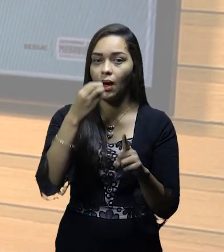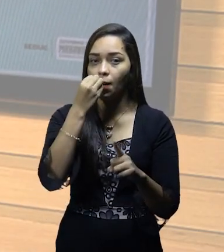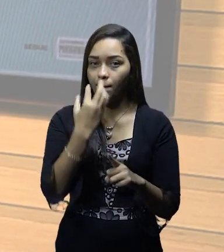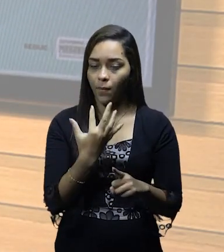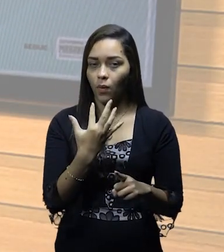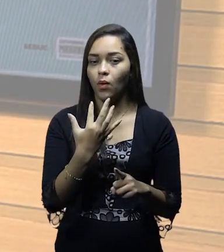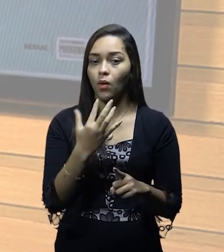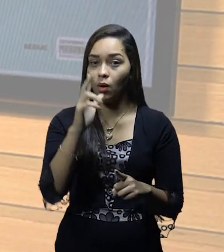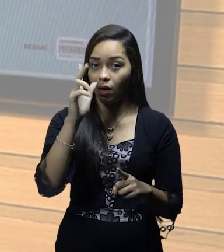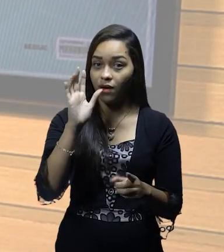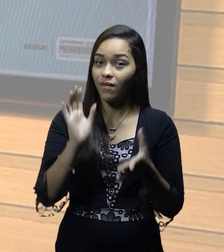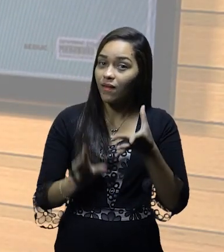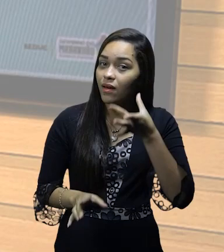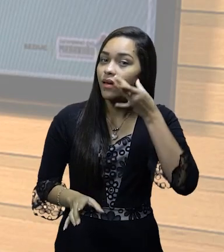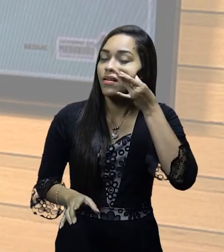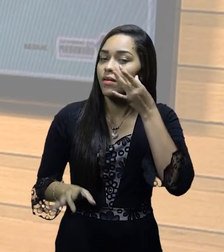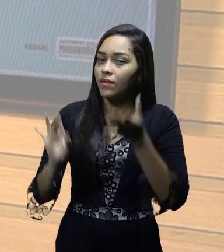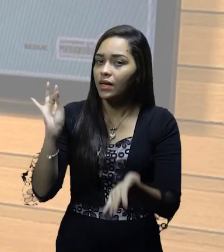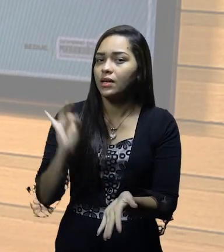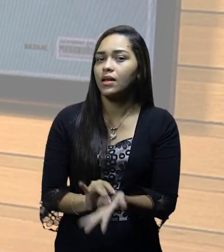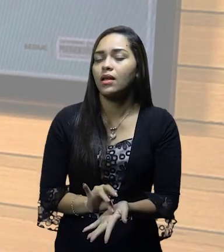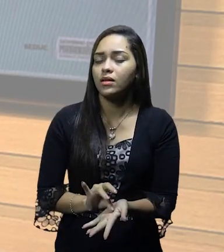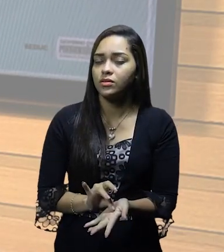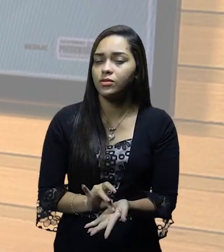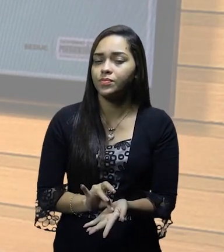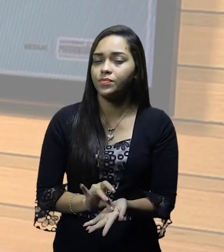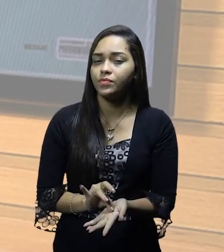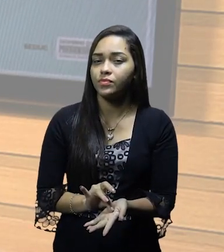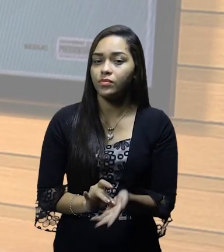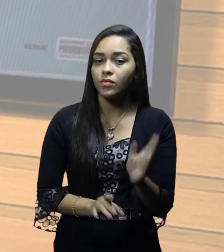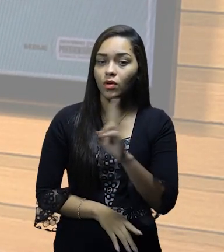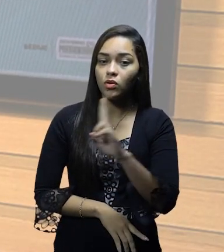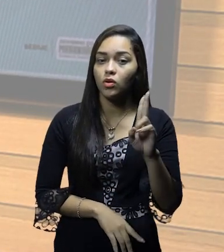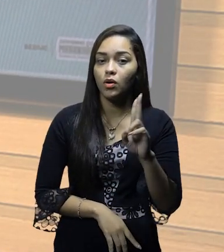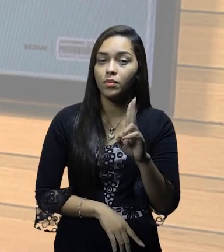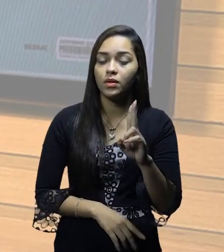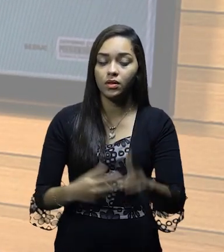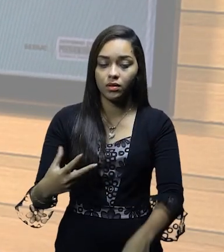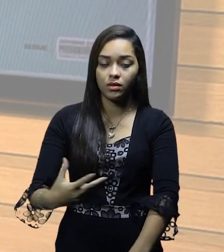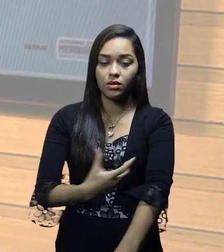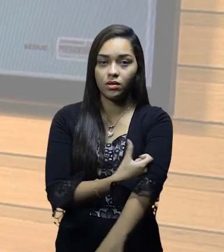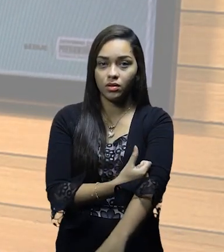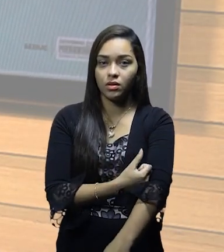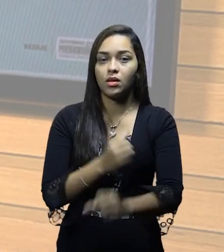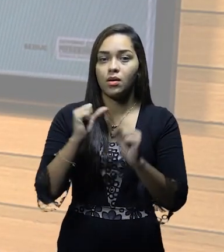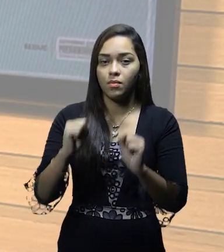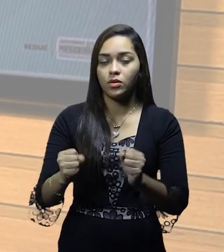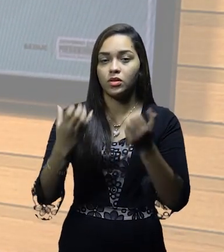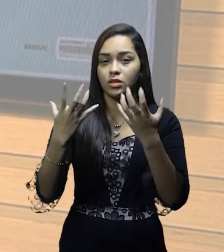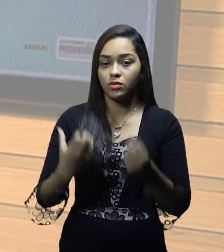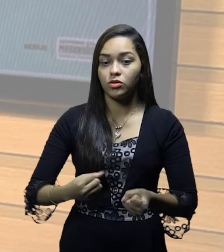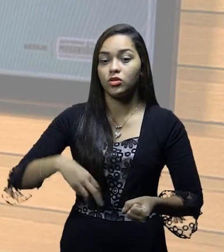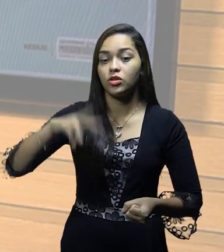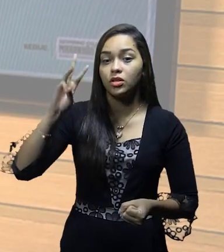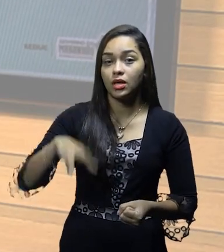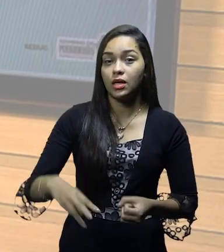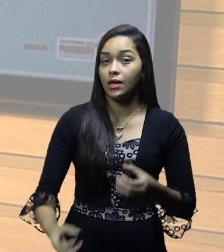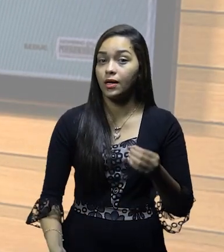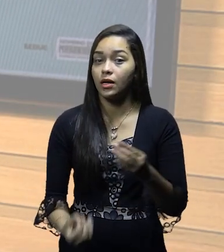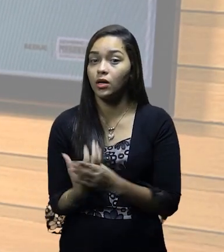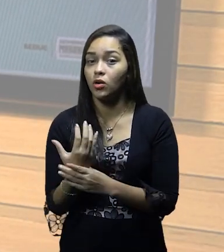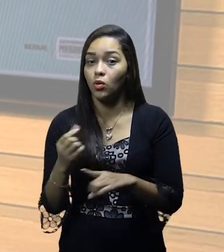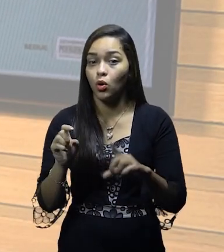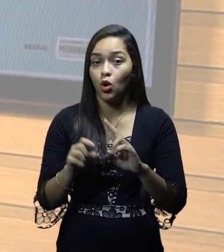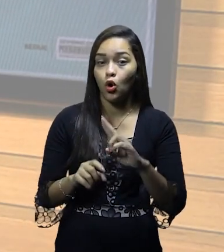o Covid-19 for descoberta e sua eficácia for comprovada,